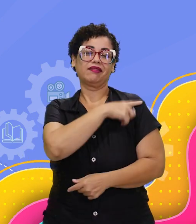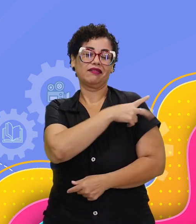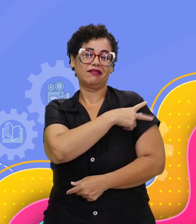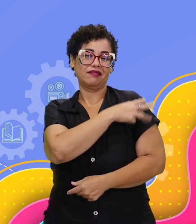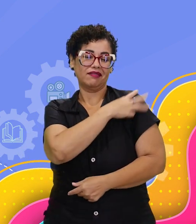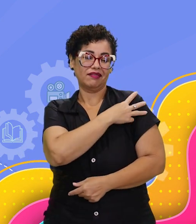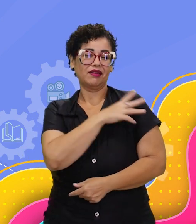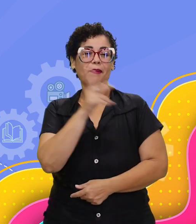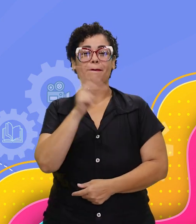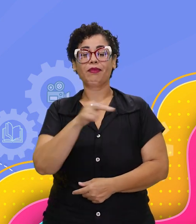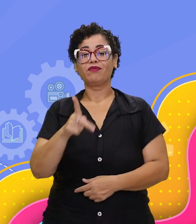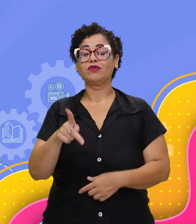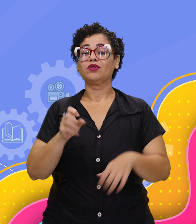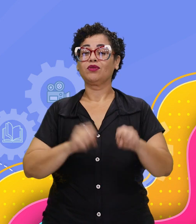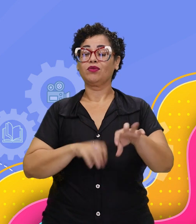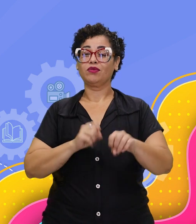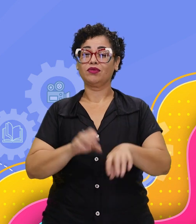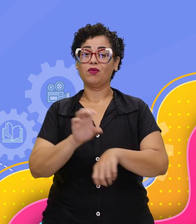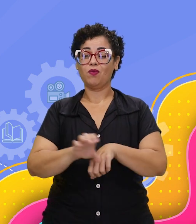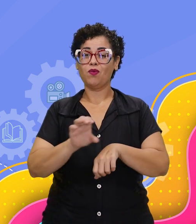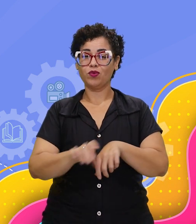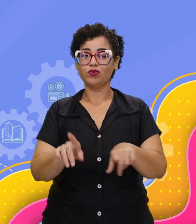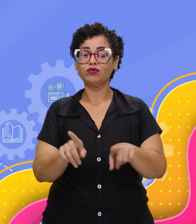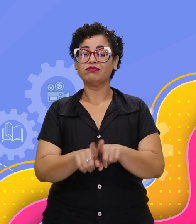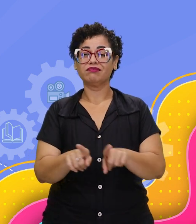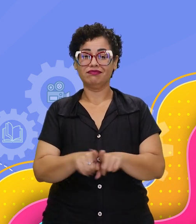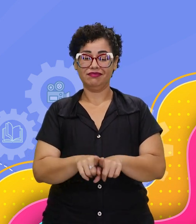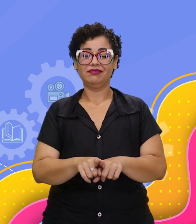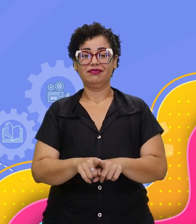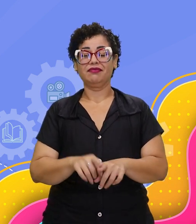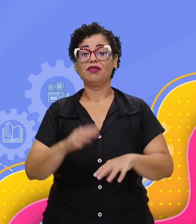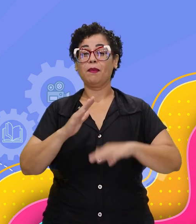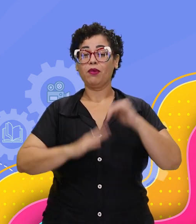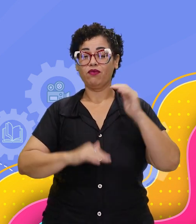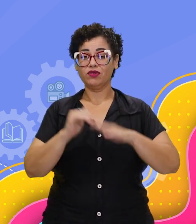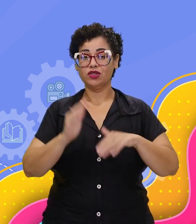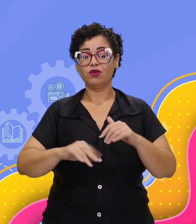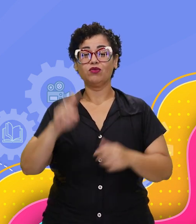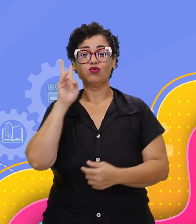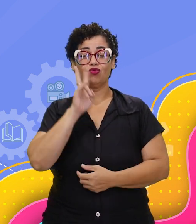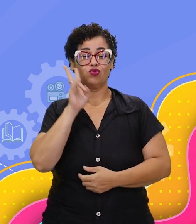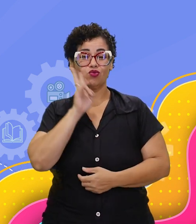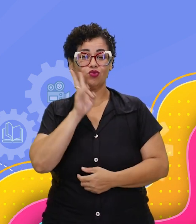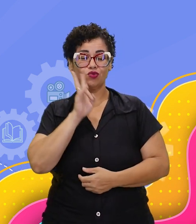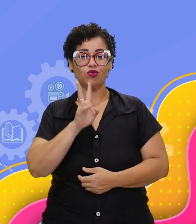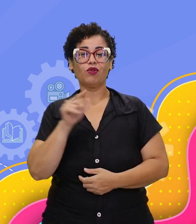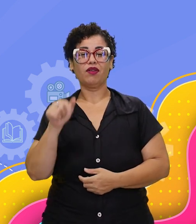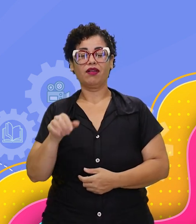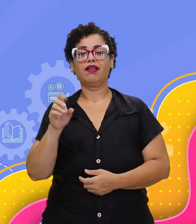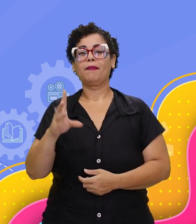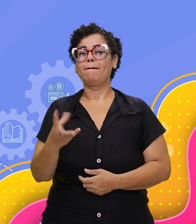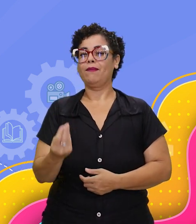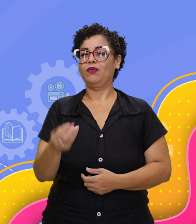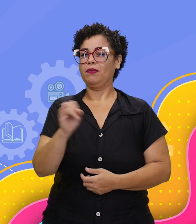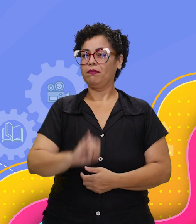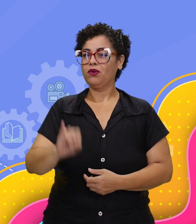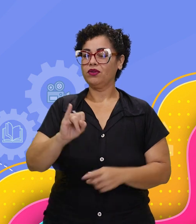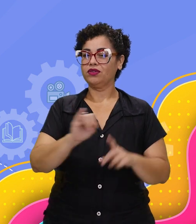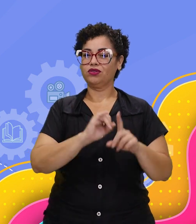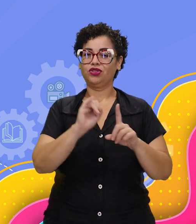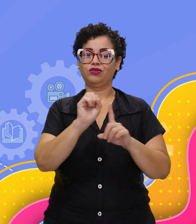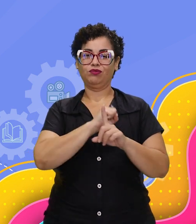médio e professora da educação profissional. Bom, a profissão de historiador ou historiadora, ela é muito importante